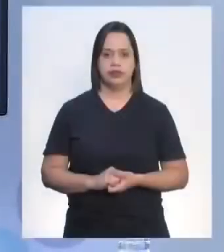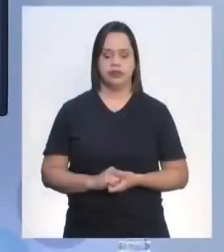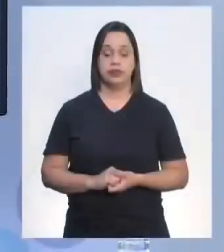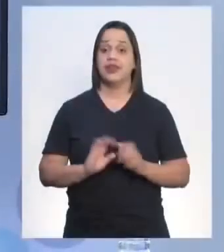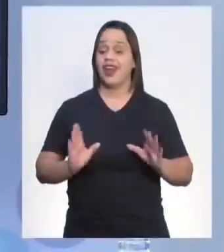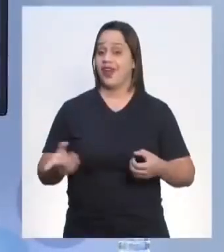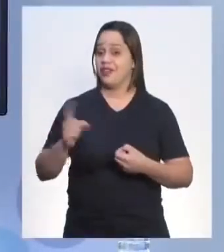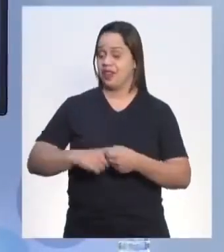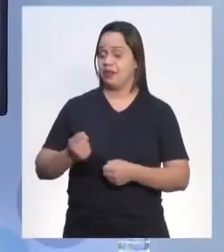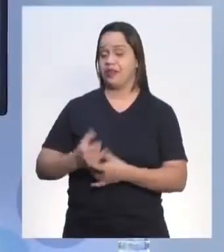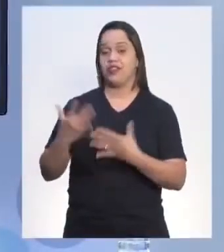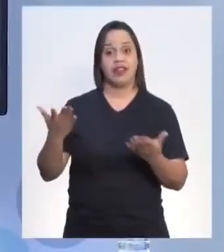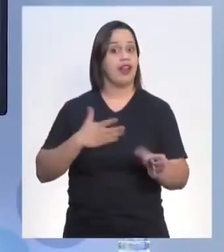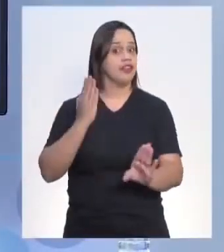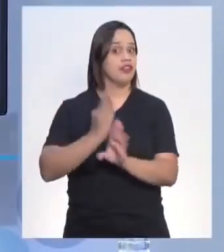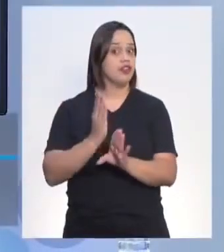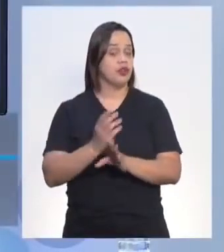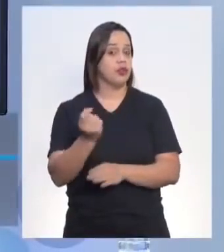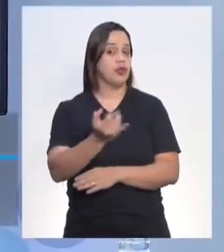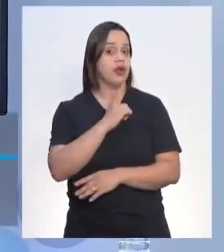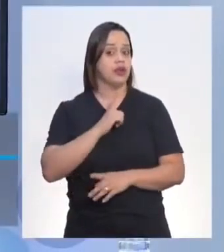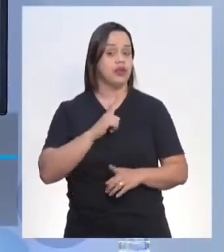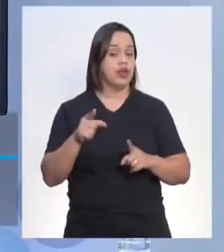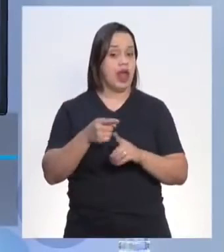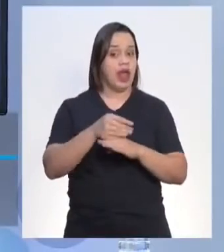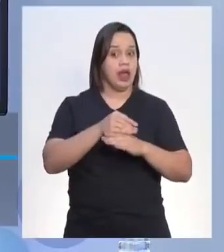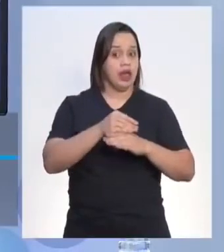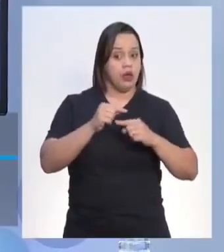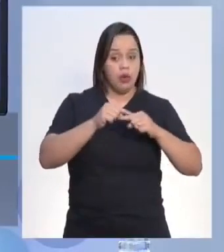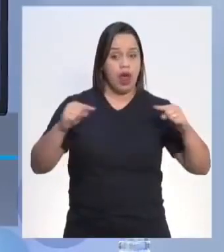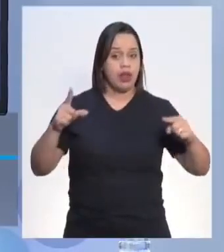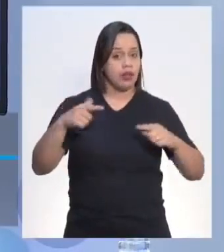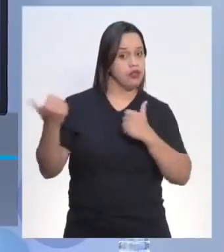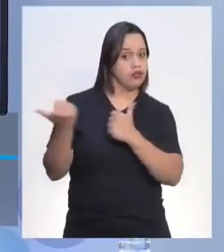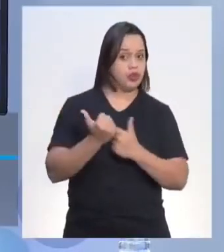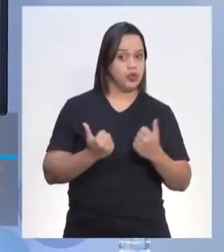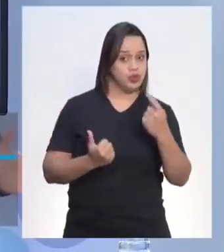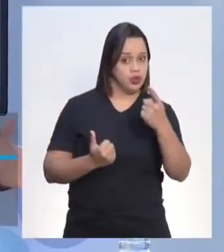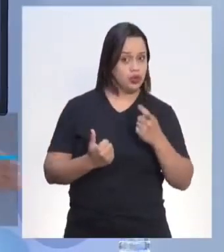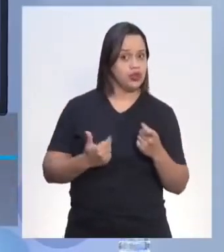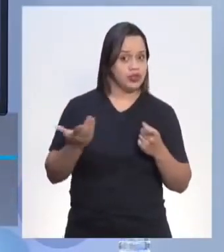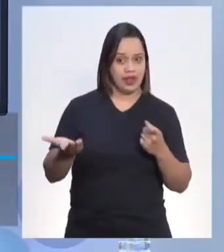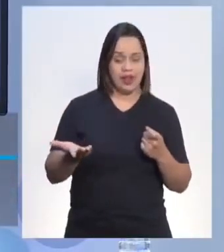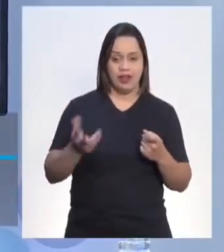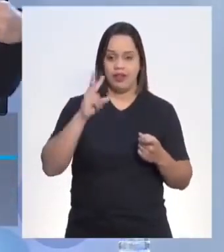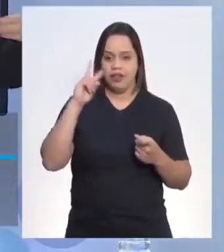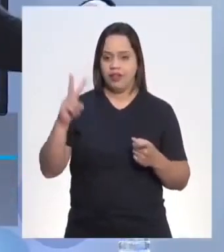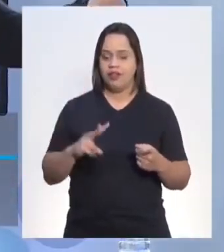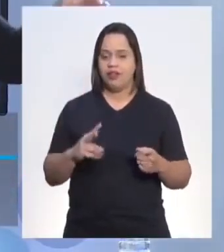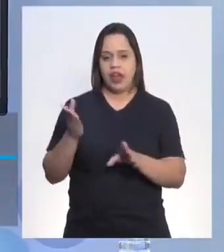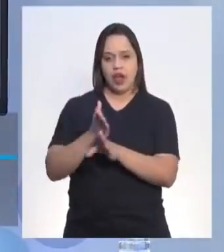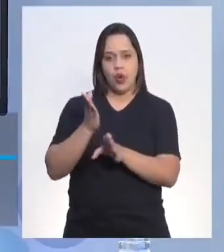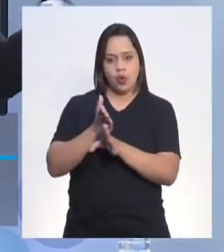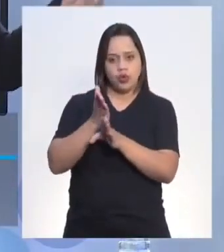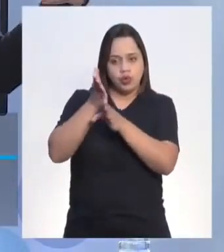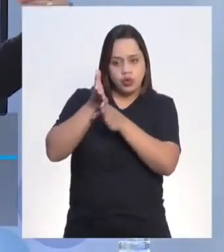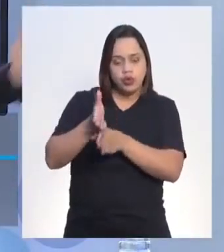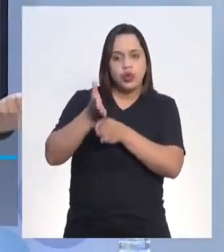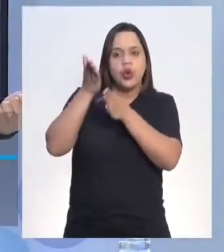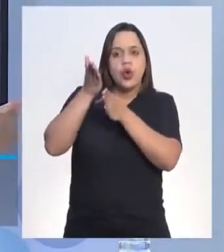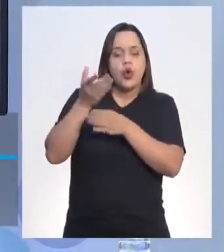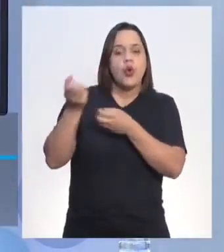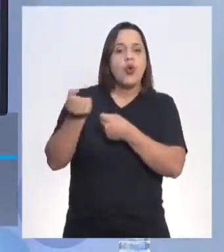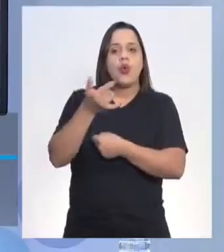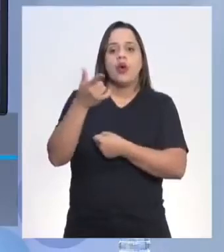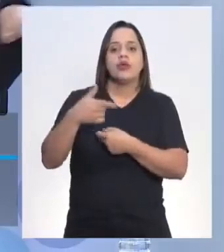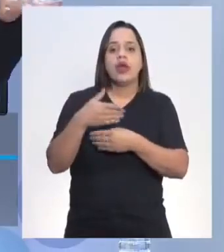Voltamos do chat. E aí, vocês descobriram a medida desse lado? Era só substituir, era bem fácil, né? O tamanho do muro, o comprimento linear. Qual que é o tamanho desse